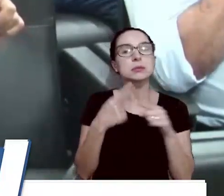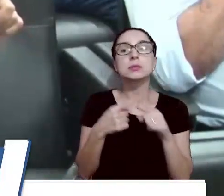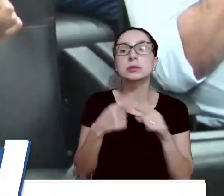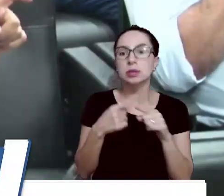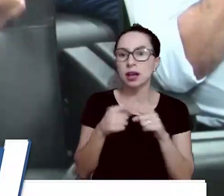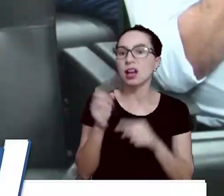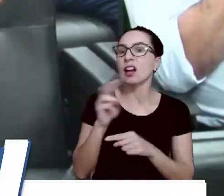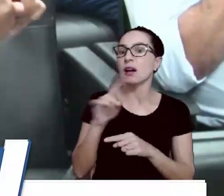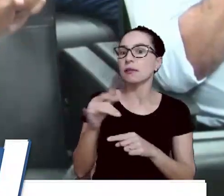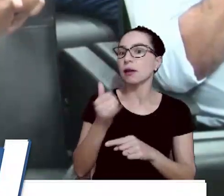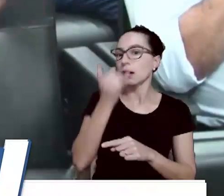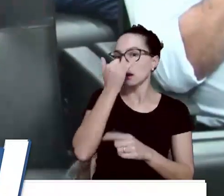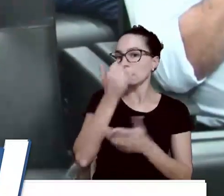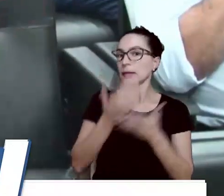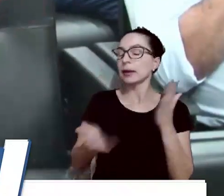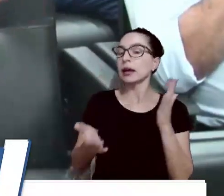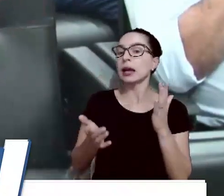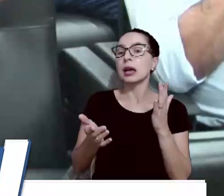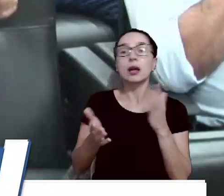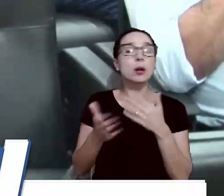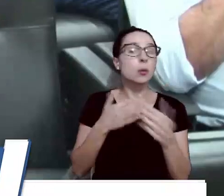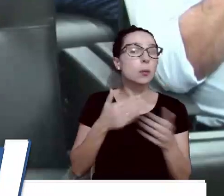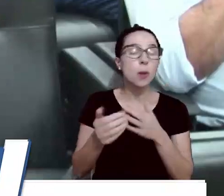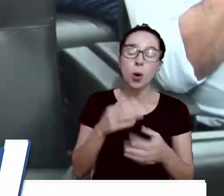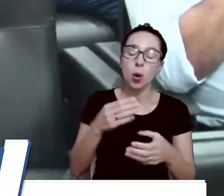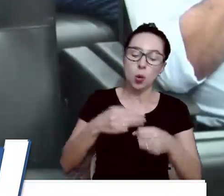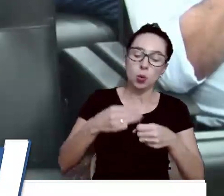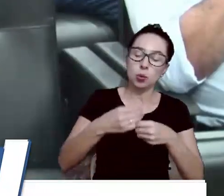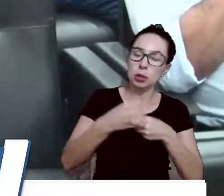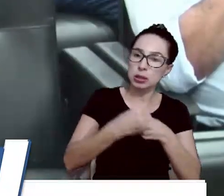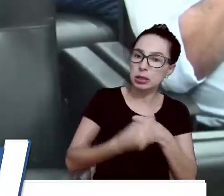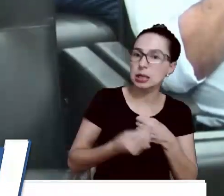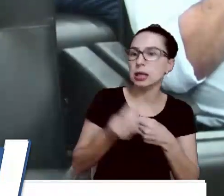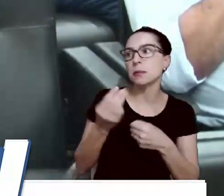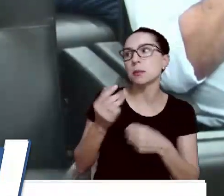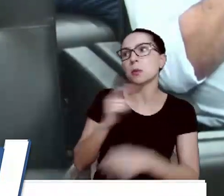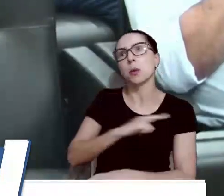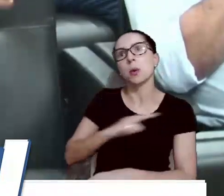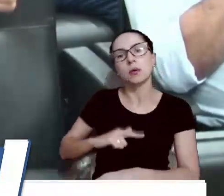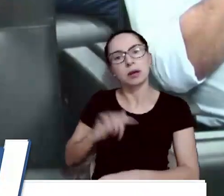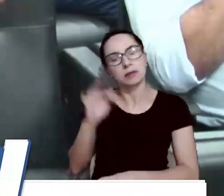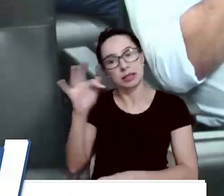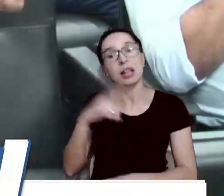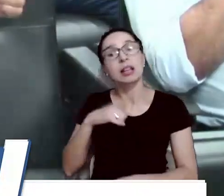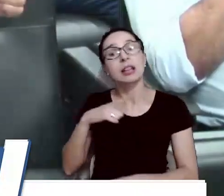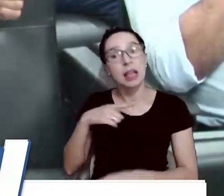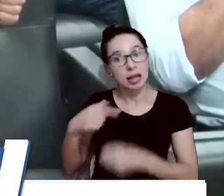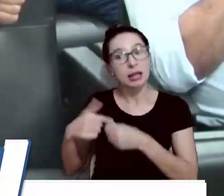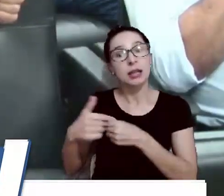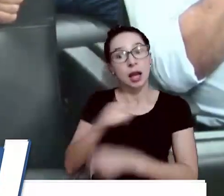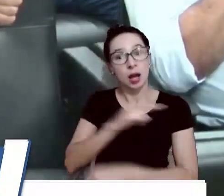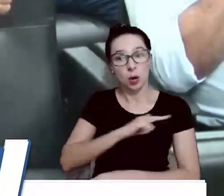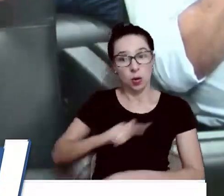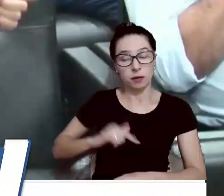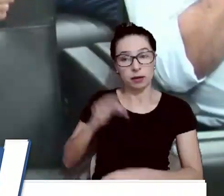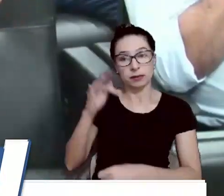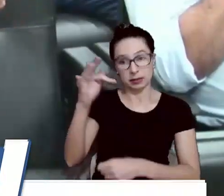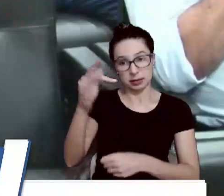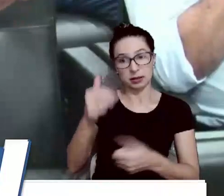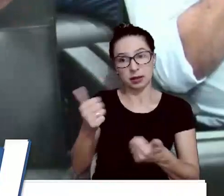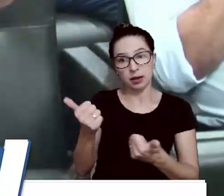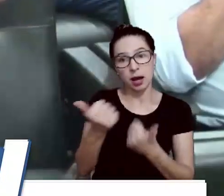essa conta. Que seja o município, governo federal, porque tem cidades que o governo federal fez aporte